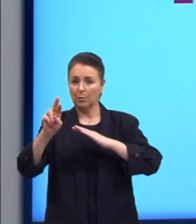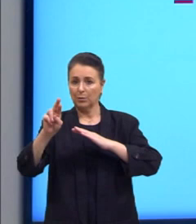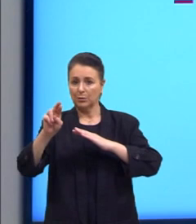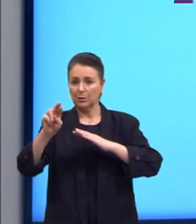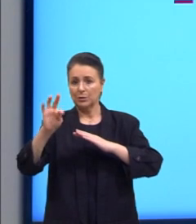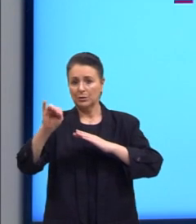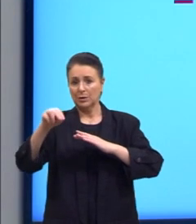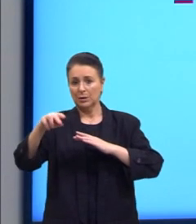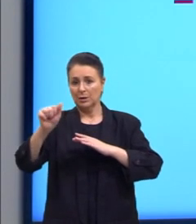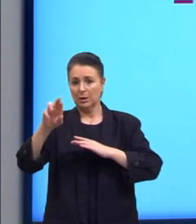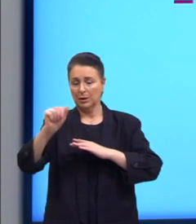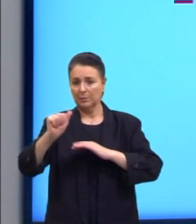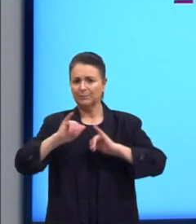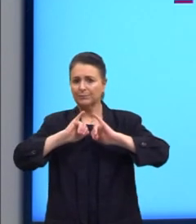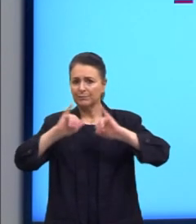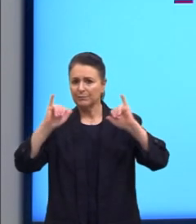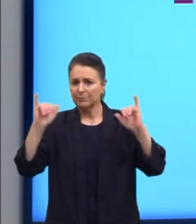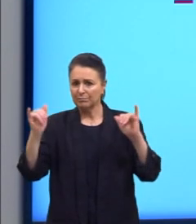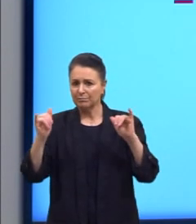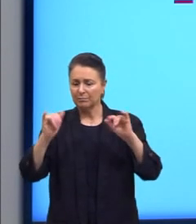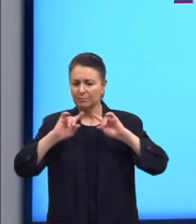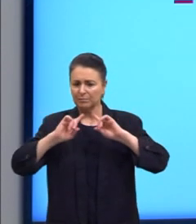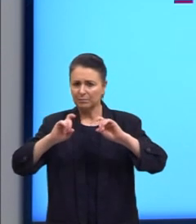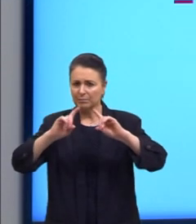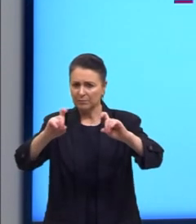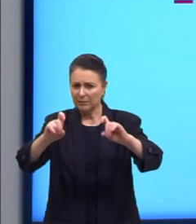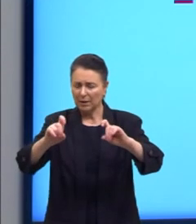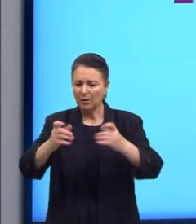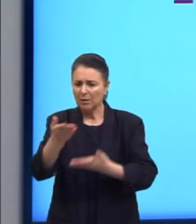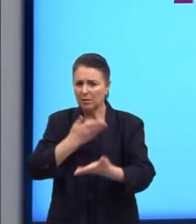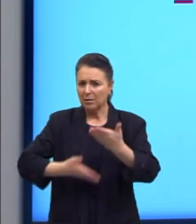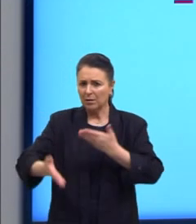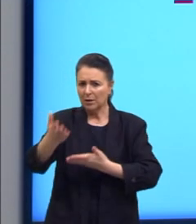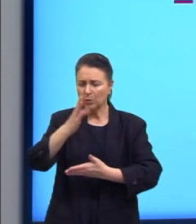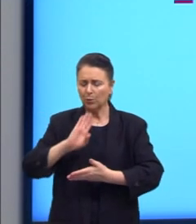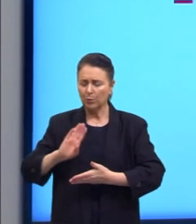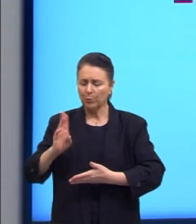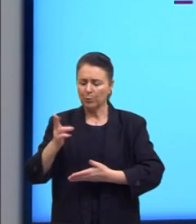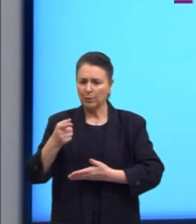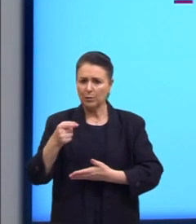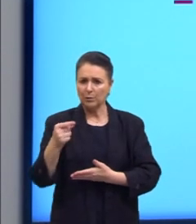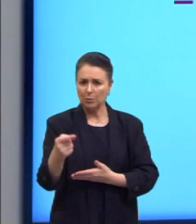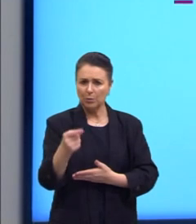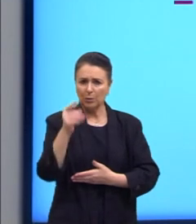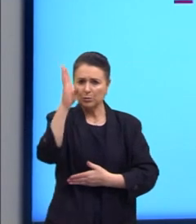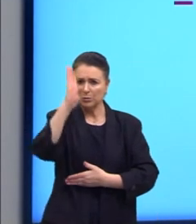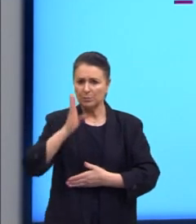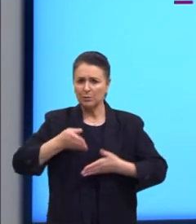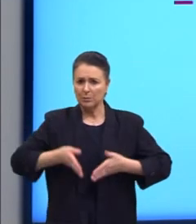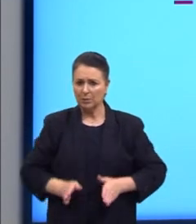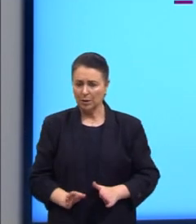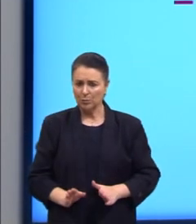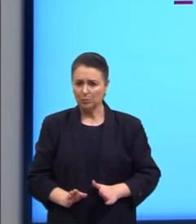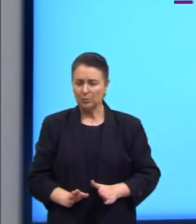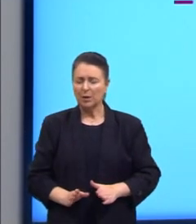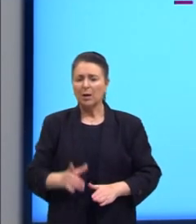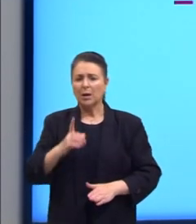condição de desigualdade compartilhada por milhões de brasileiros, os quais, vulneráveis socioeconomicamente, são